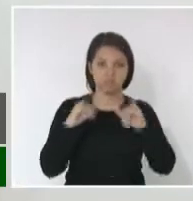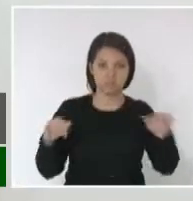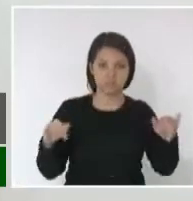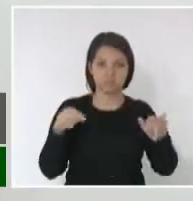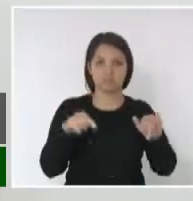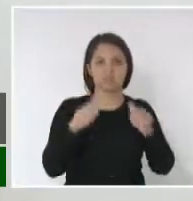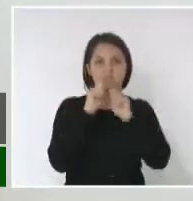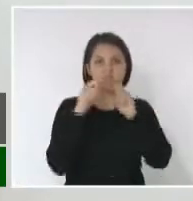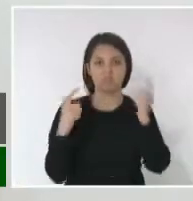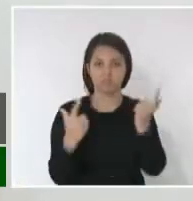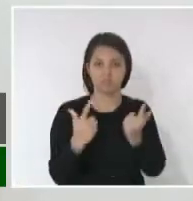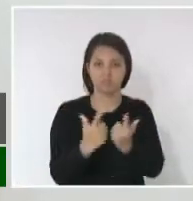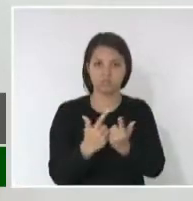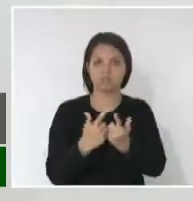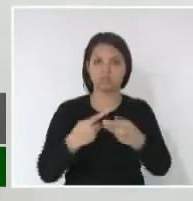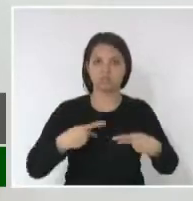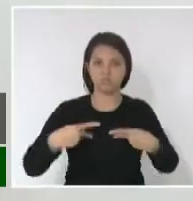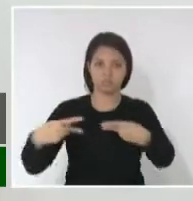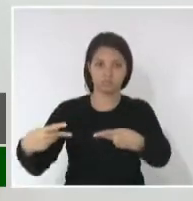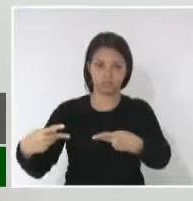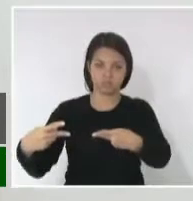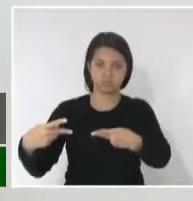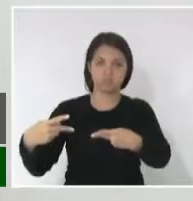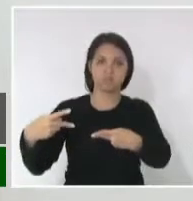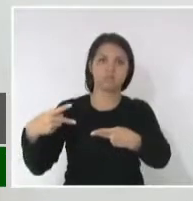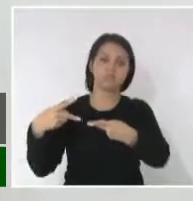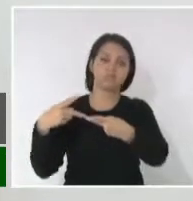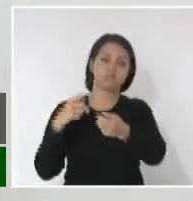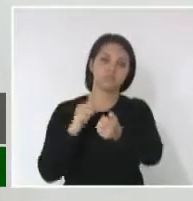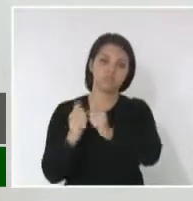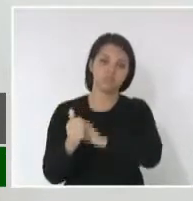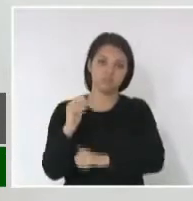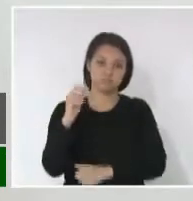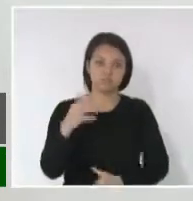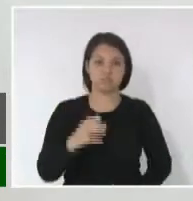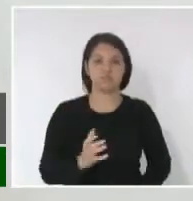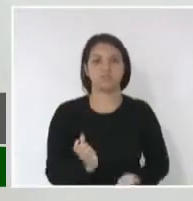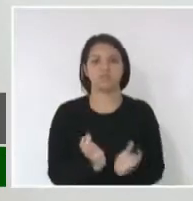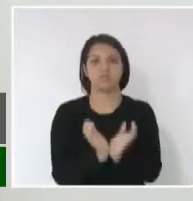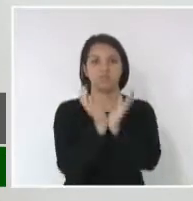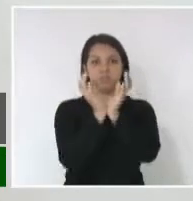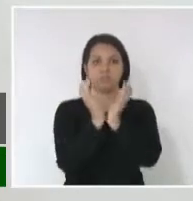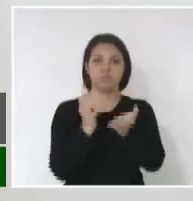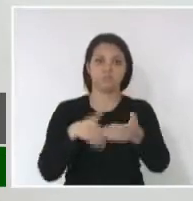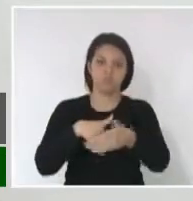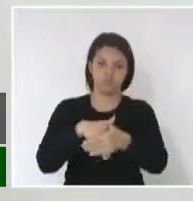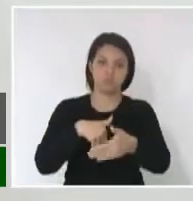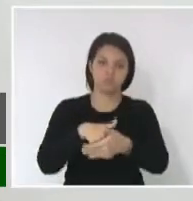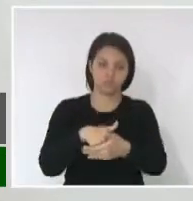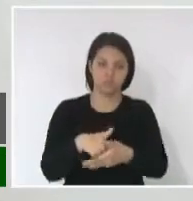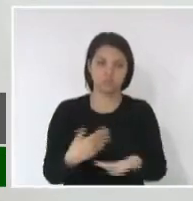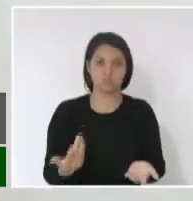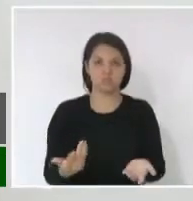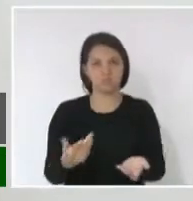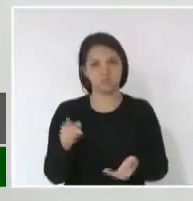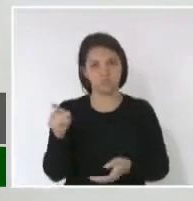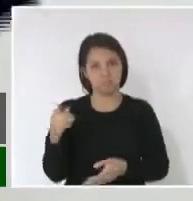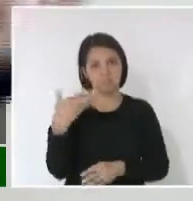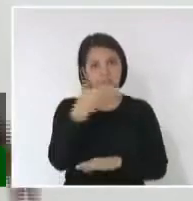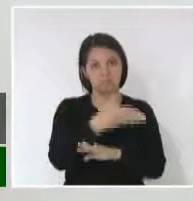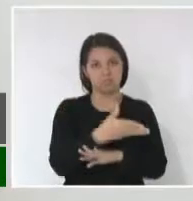foi um convite da Copa, que é a Confederação dos Parlamentos Americanos, talvez porque o Cacau esteja lá na Rússia, ele se